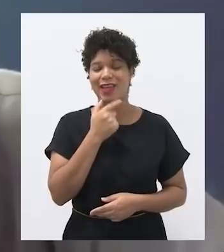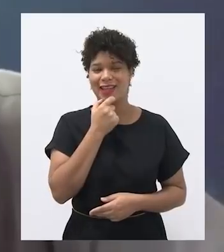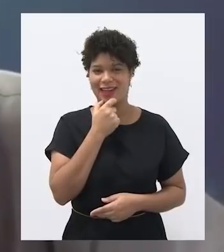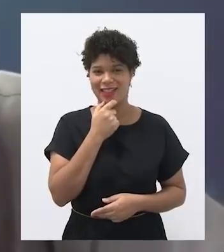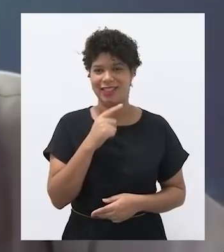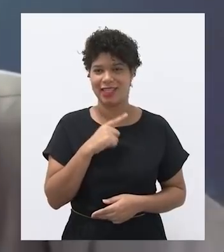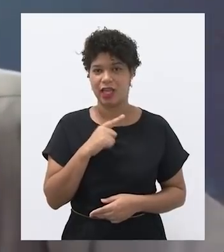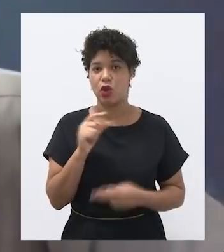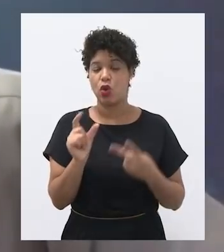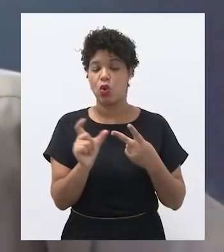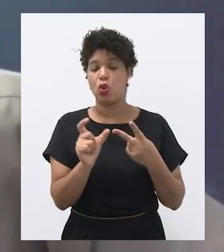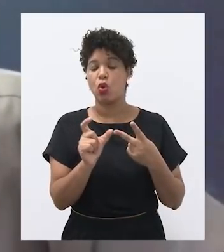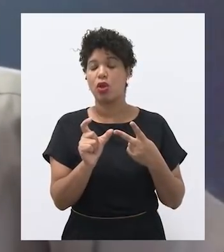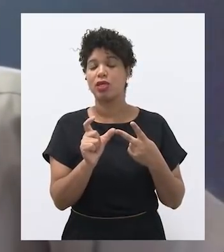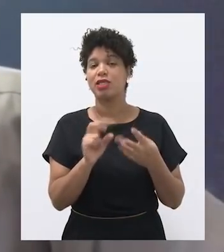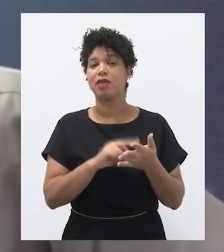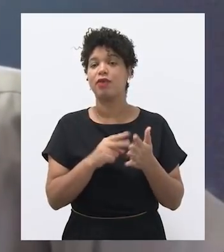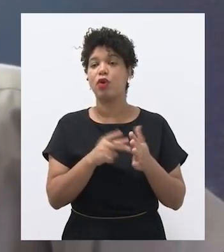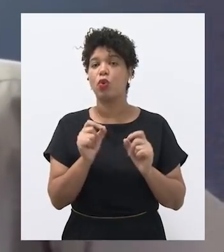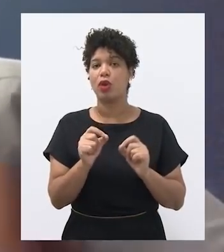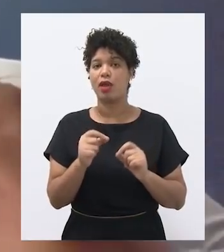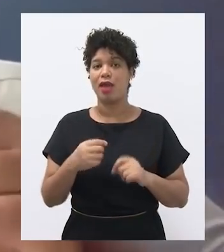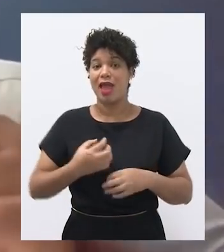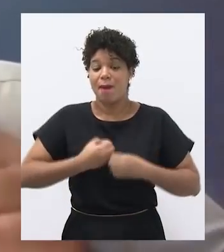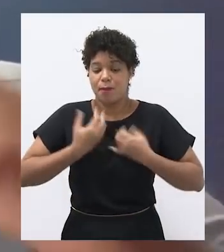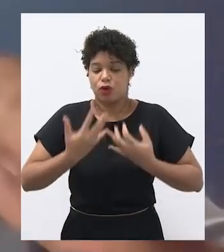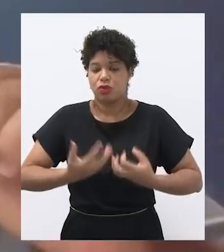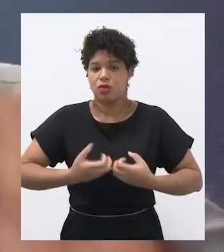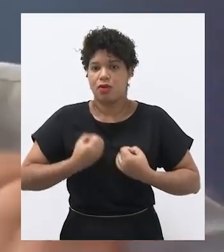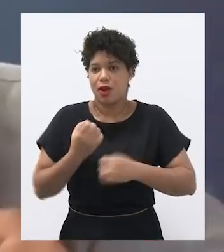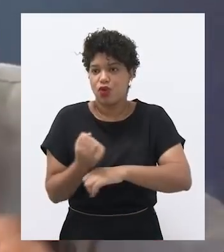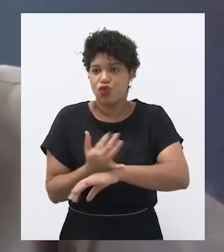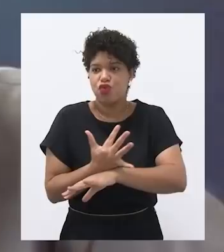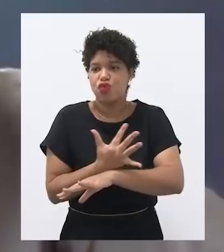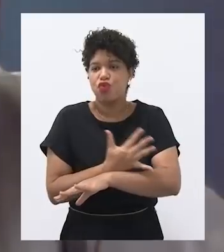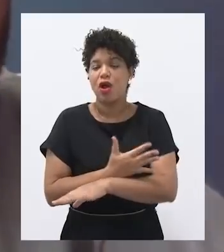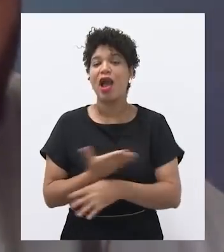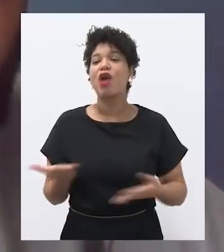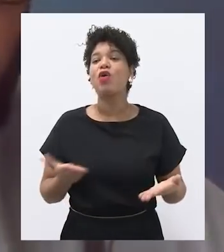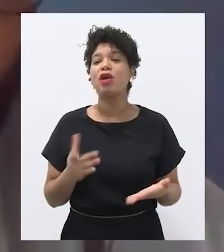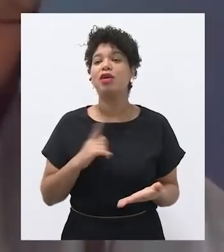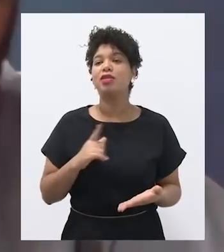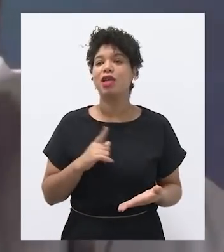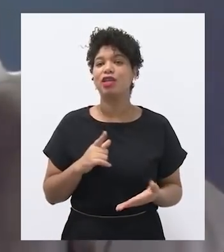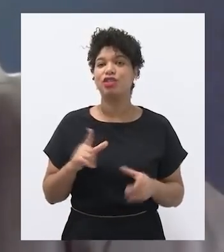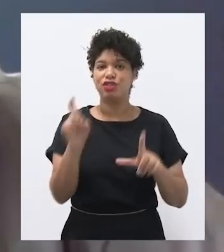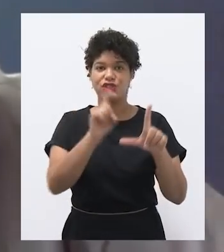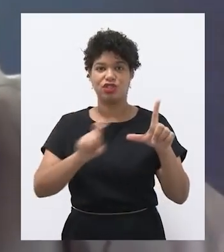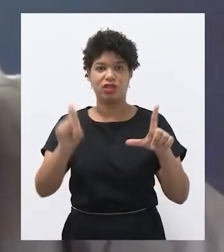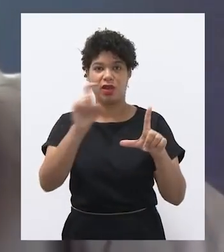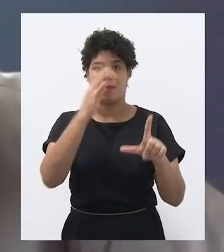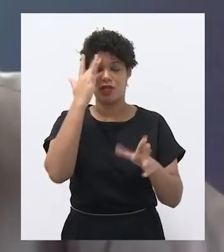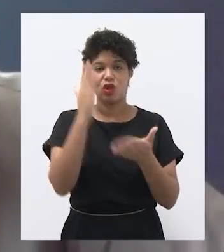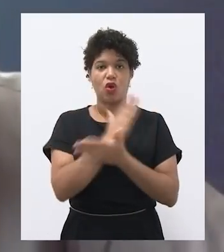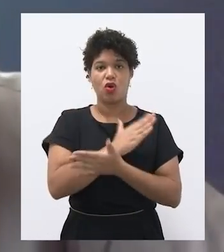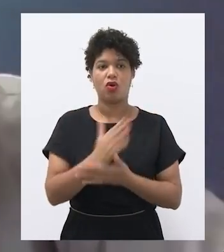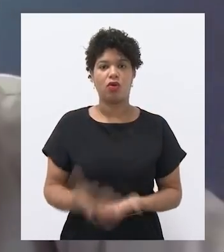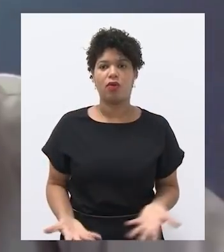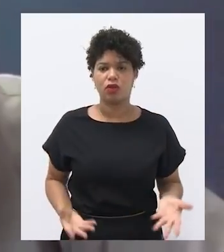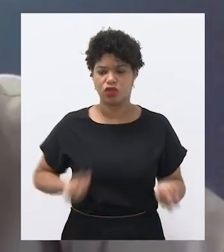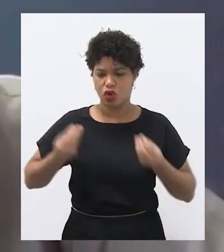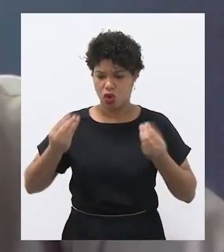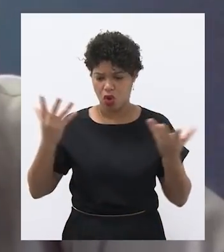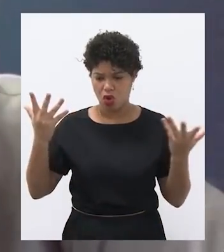habilidades emocionais. E hoje, em tempos digitais, as pessoas ficam assustadas quando isso